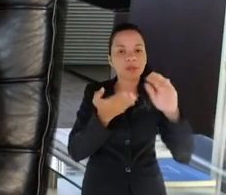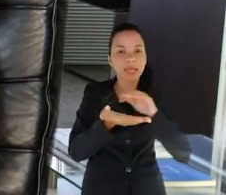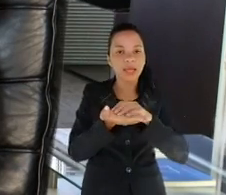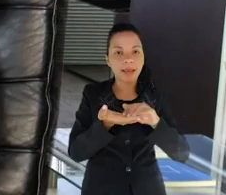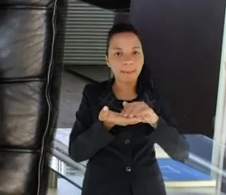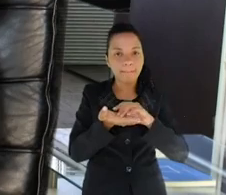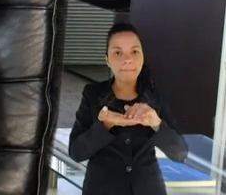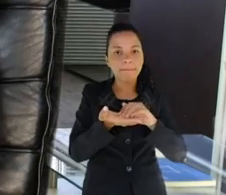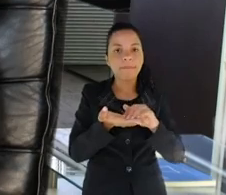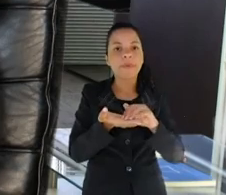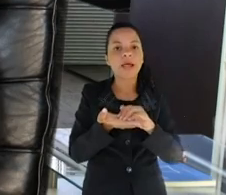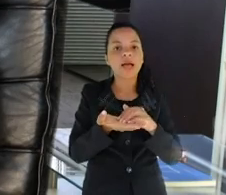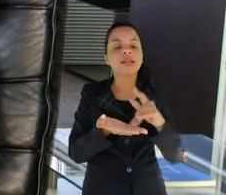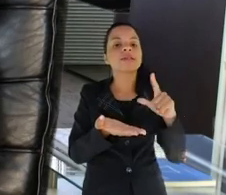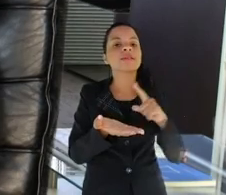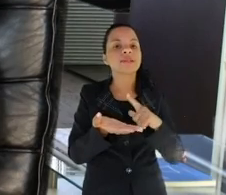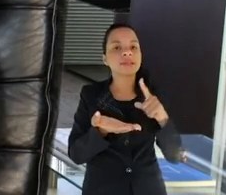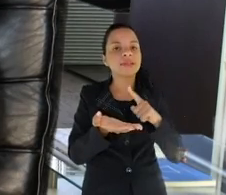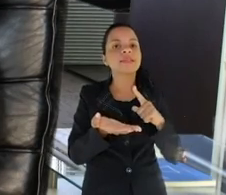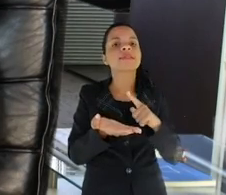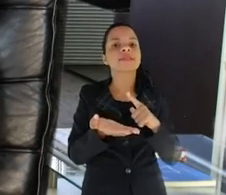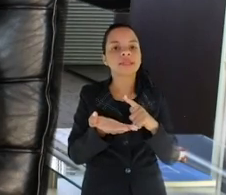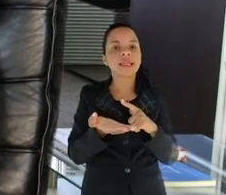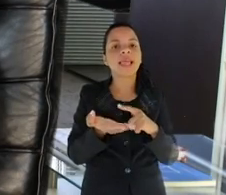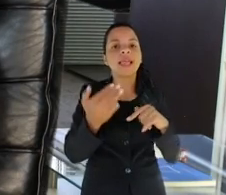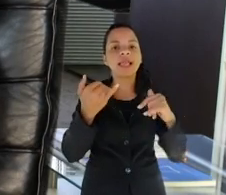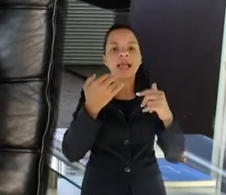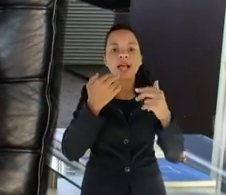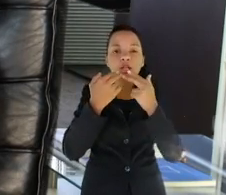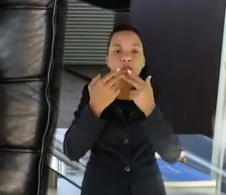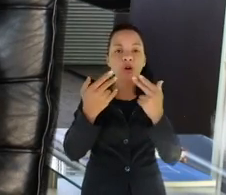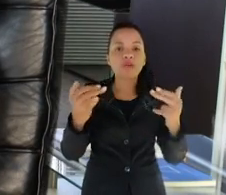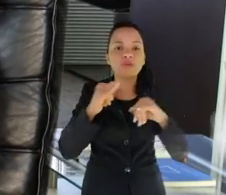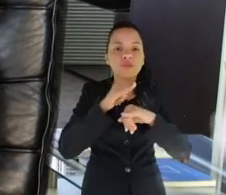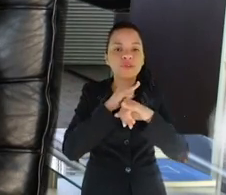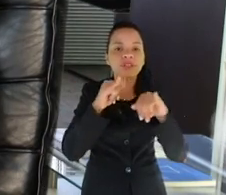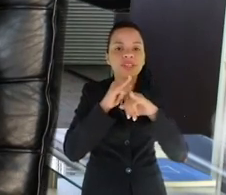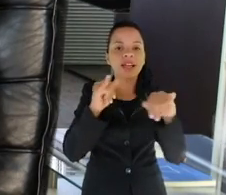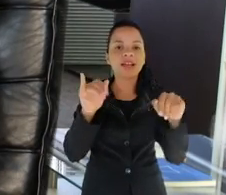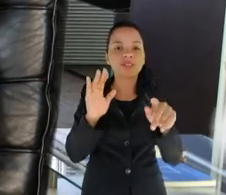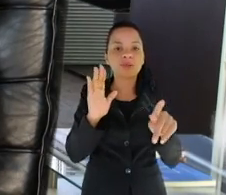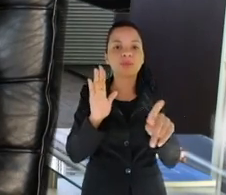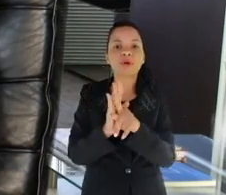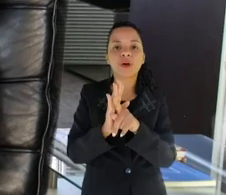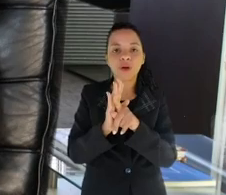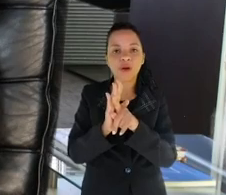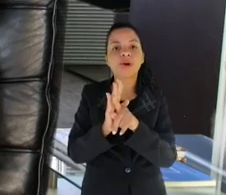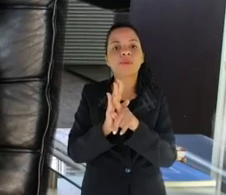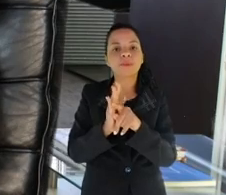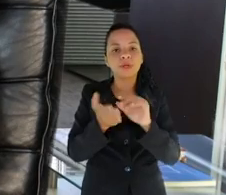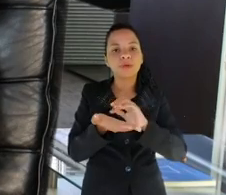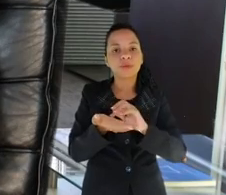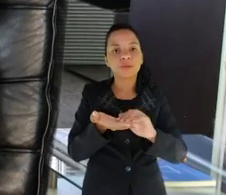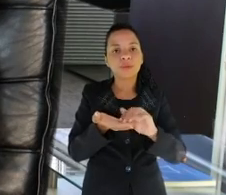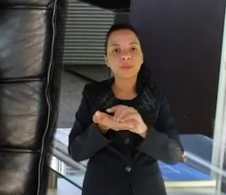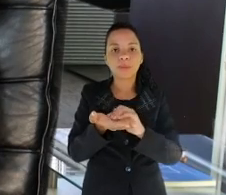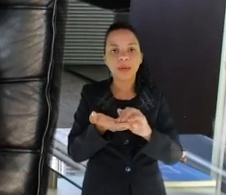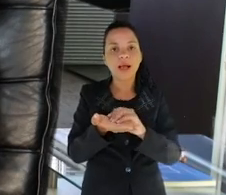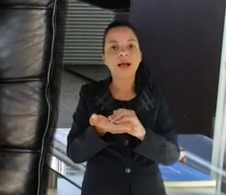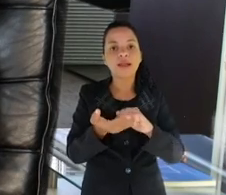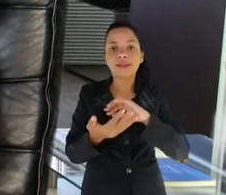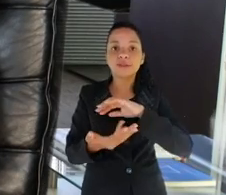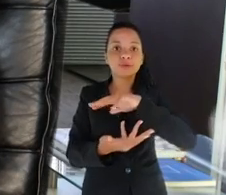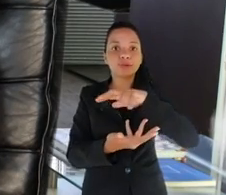Cegos os maiores lançamentos mesmo, de autores renomados do mundo. Então, como ficar